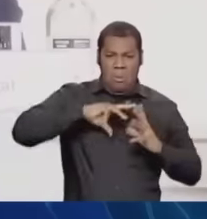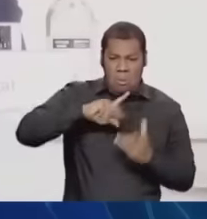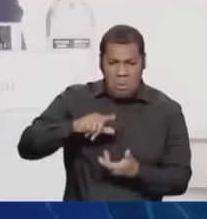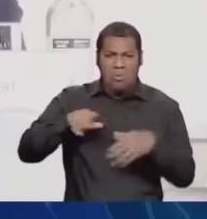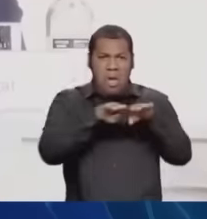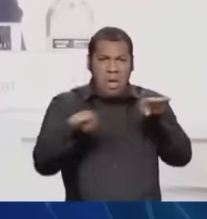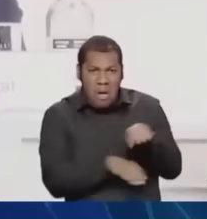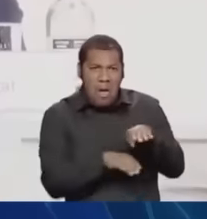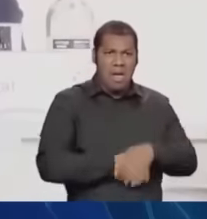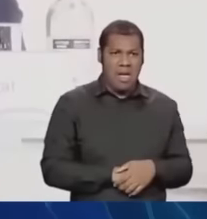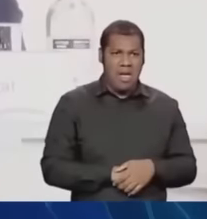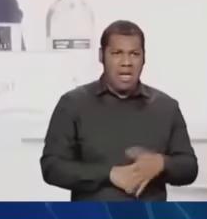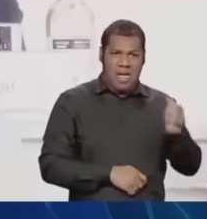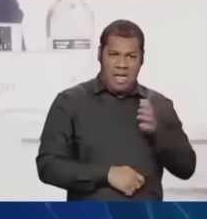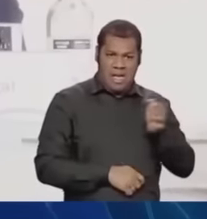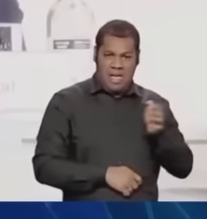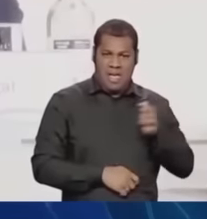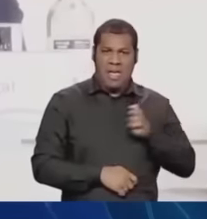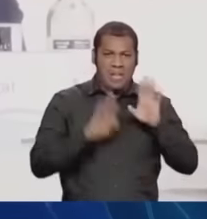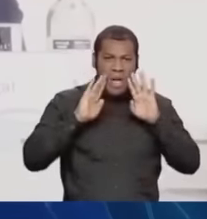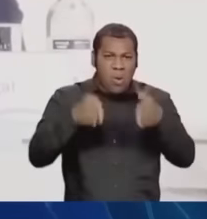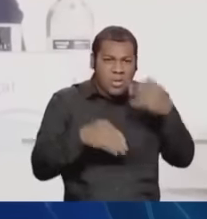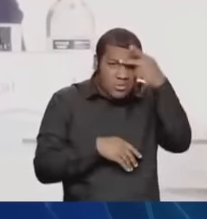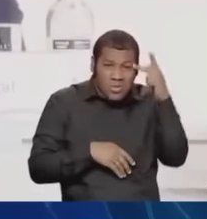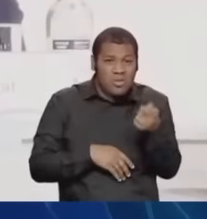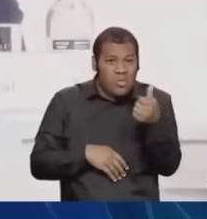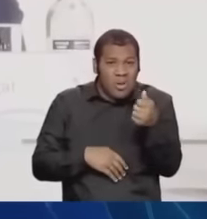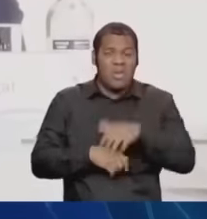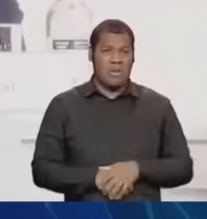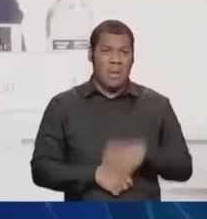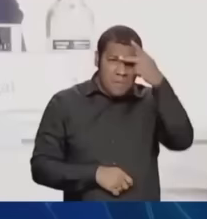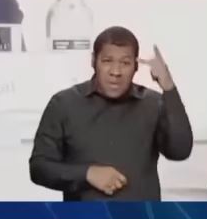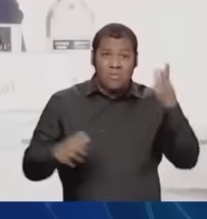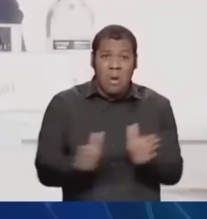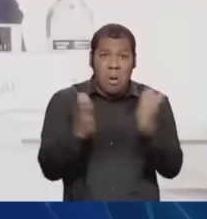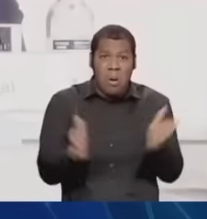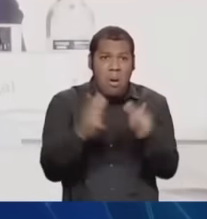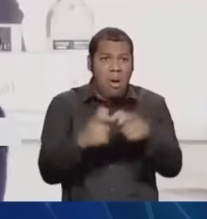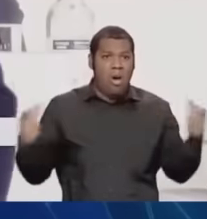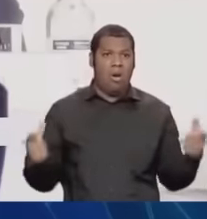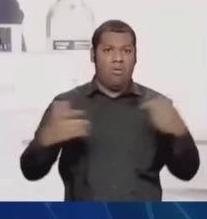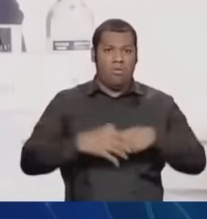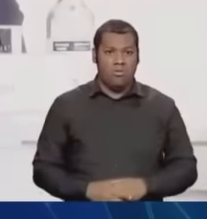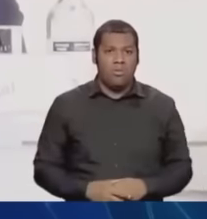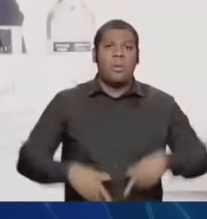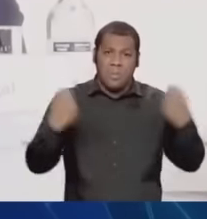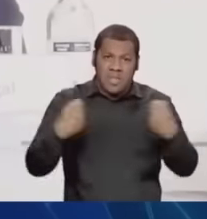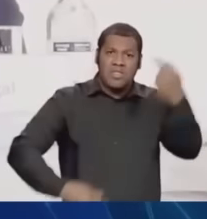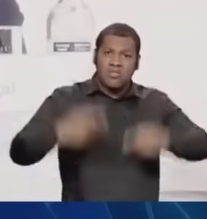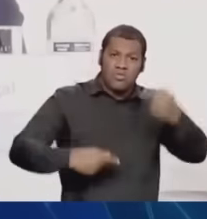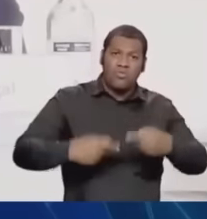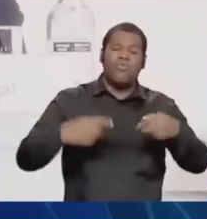e cada vez mais a riqueza está concentrada na mão de menos gente e a pobreza concentrada na mão de mais gente. Se nós não discutirmos